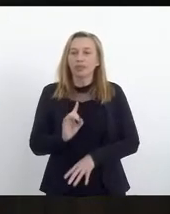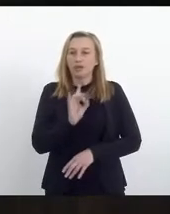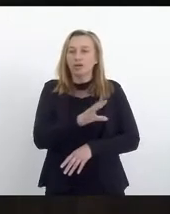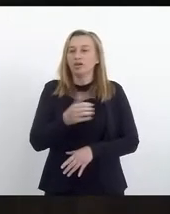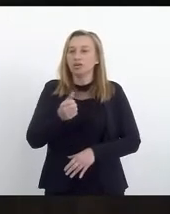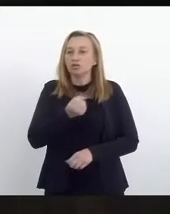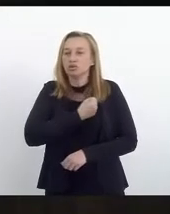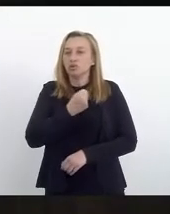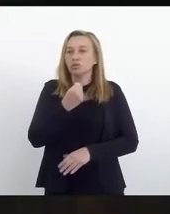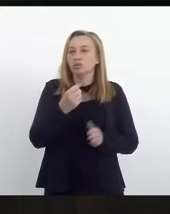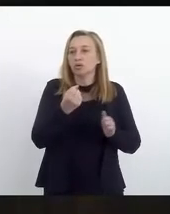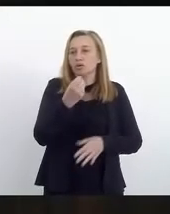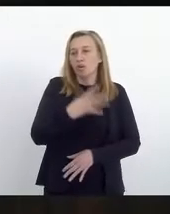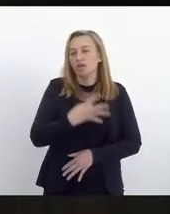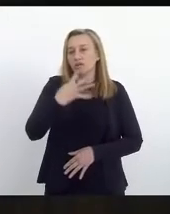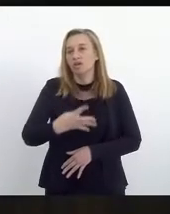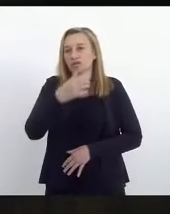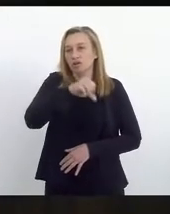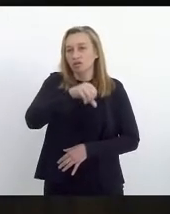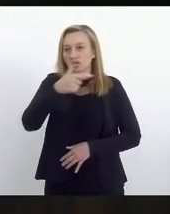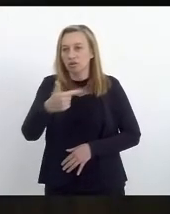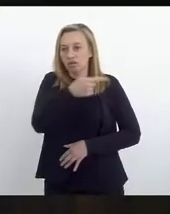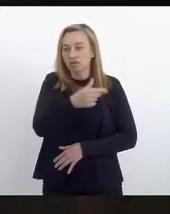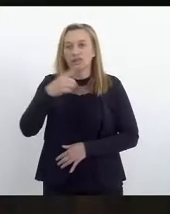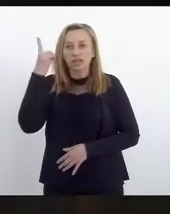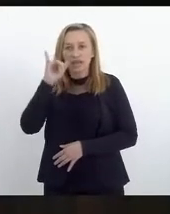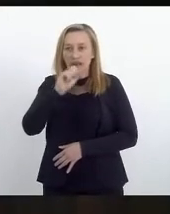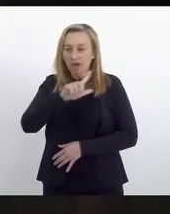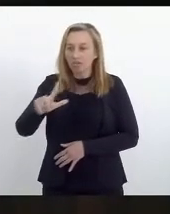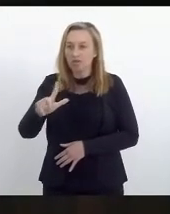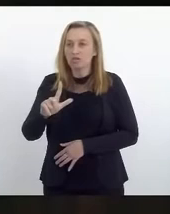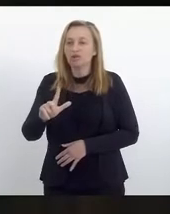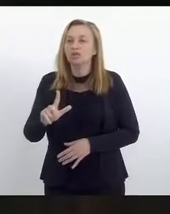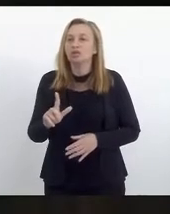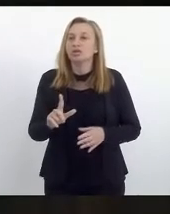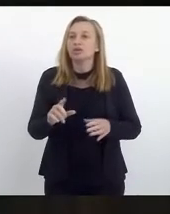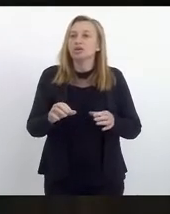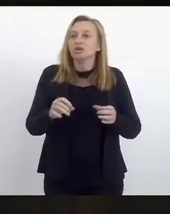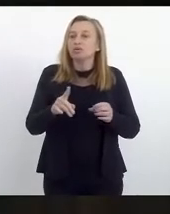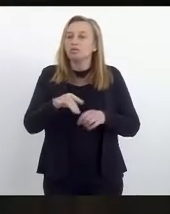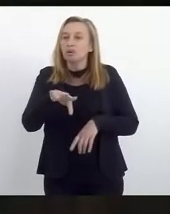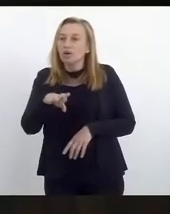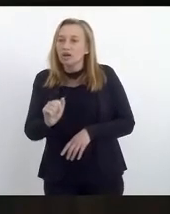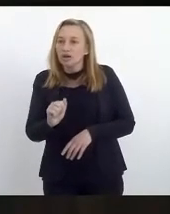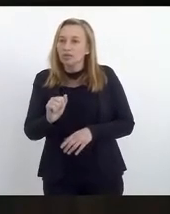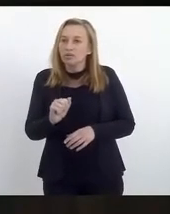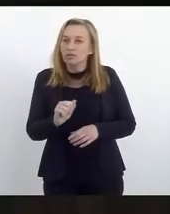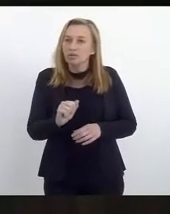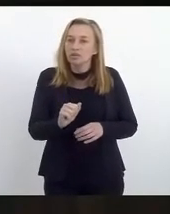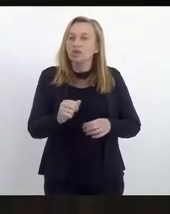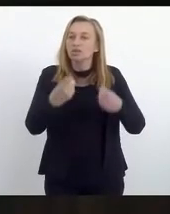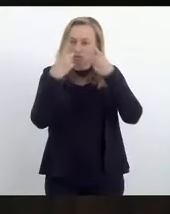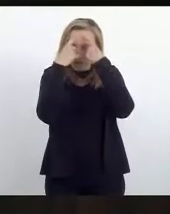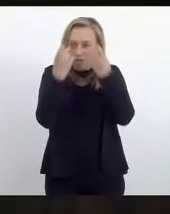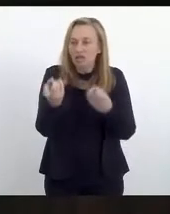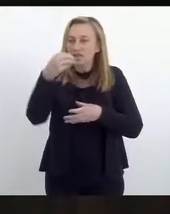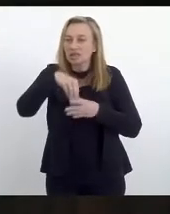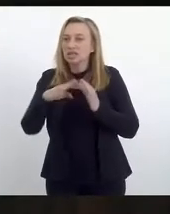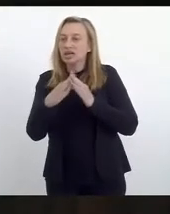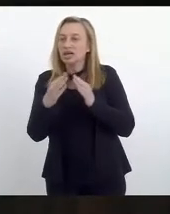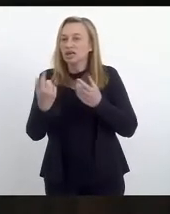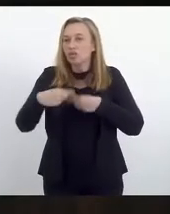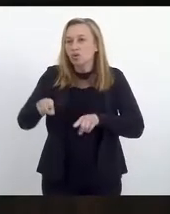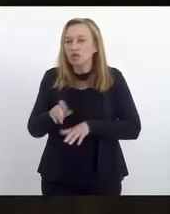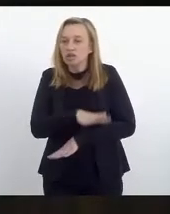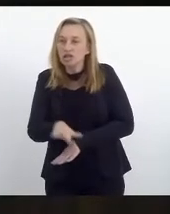número 4492/2021, de autoria do deputado Daniel Liberon, que institui o programa para ações e detecção de violência doméstica contra criança e